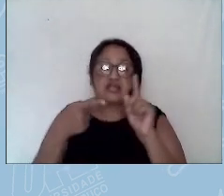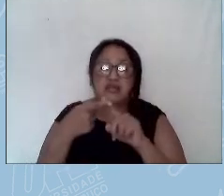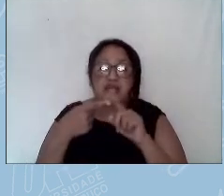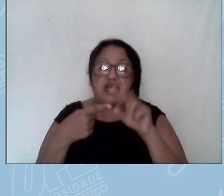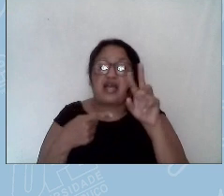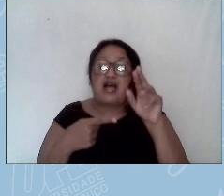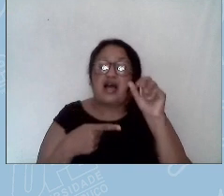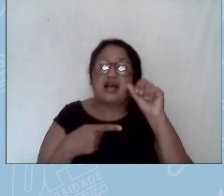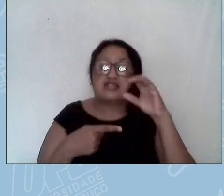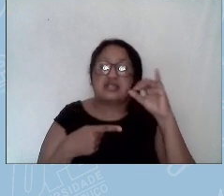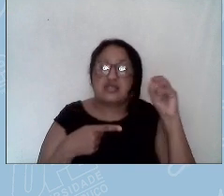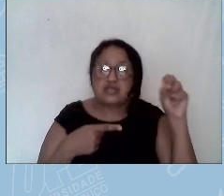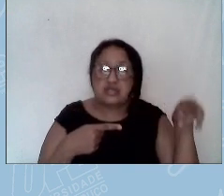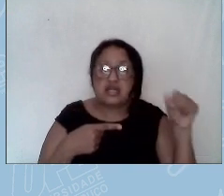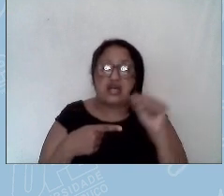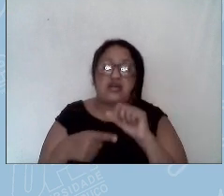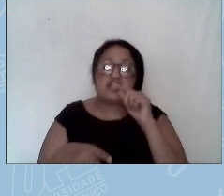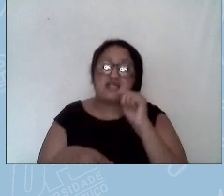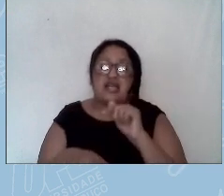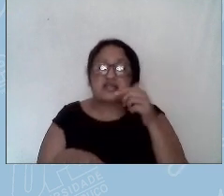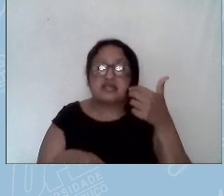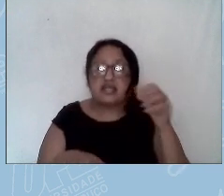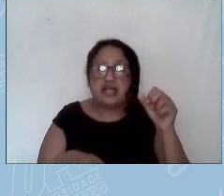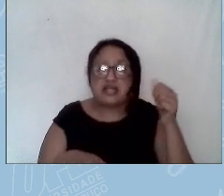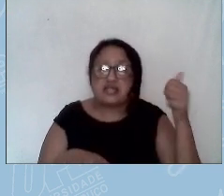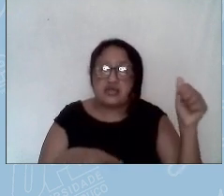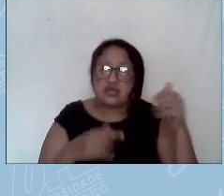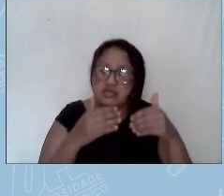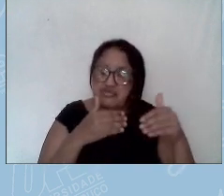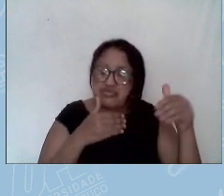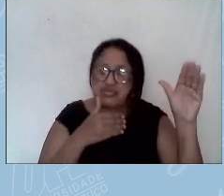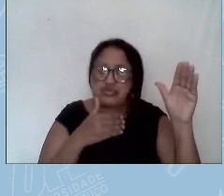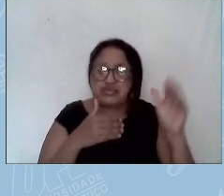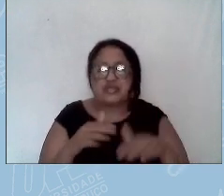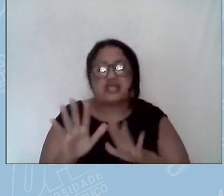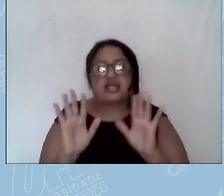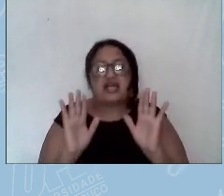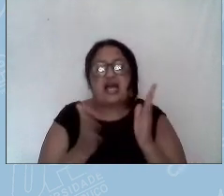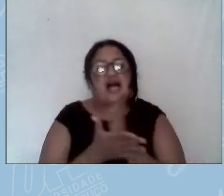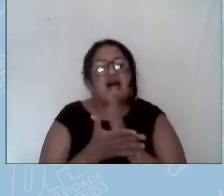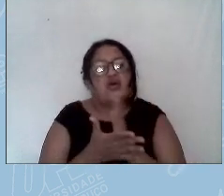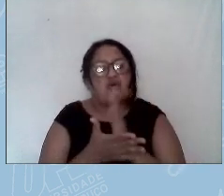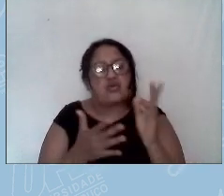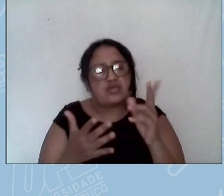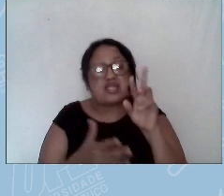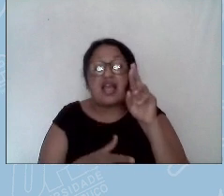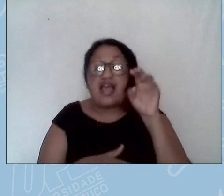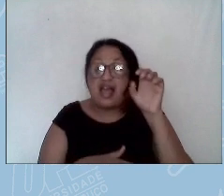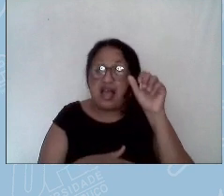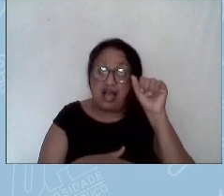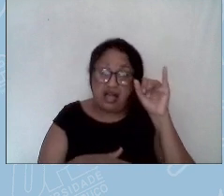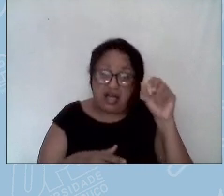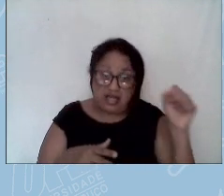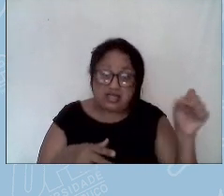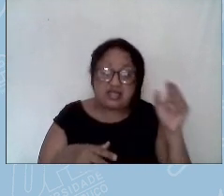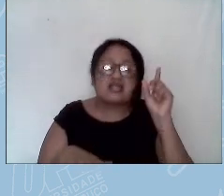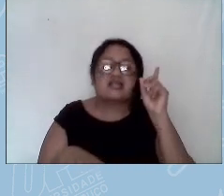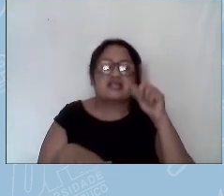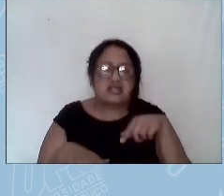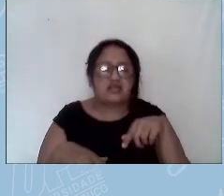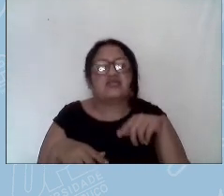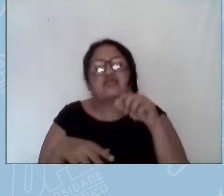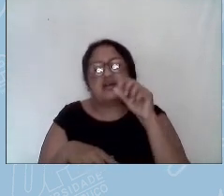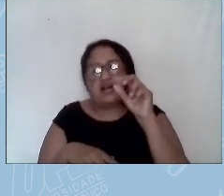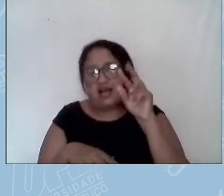o número 7 10 11 e assim por diante então alguns reais são racionais logo a proposição